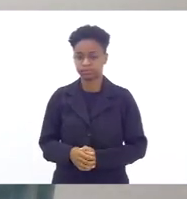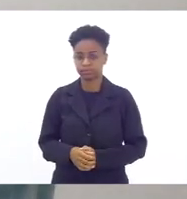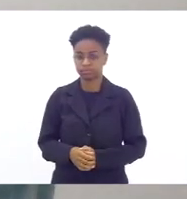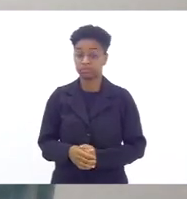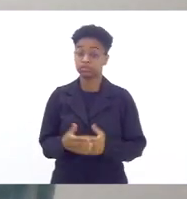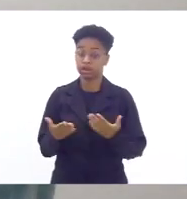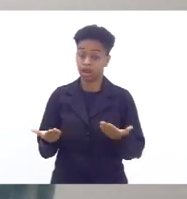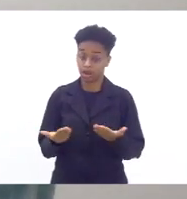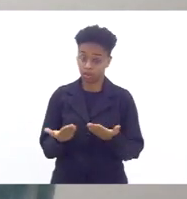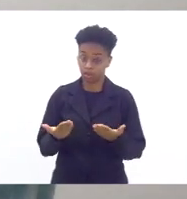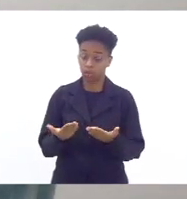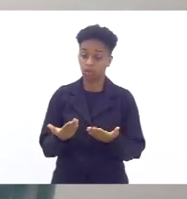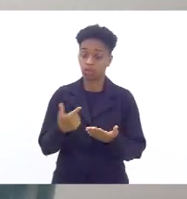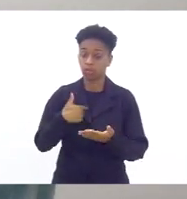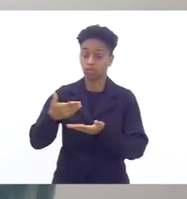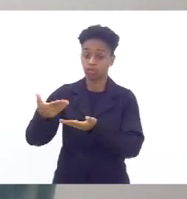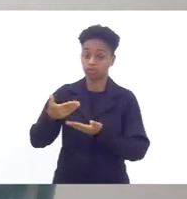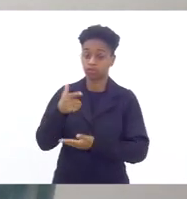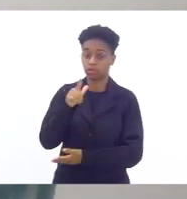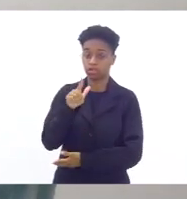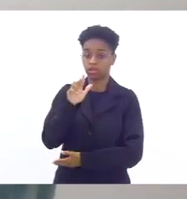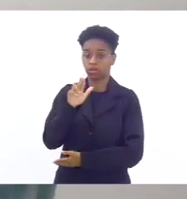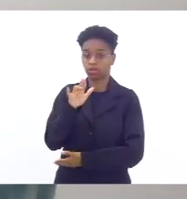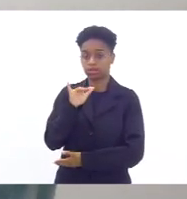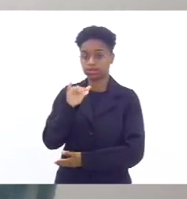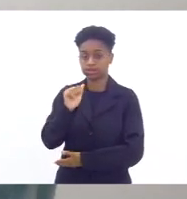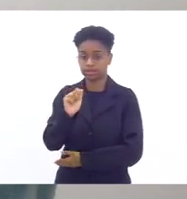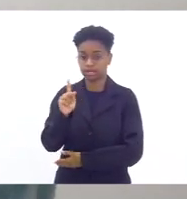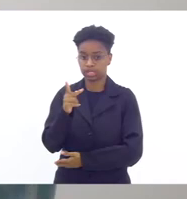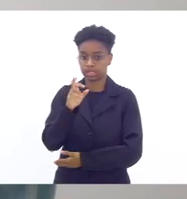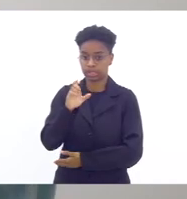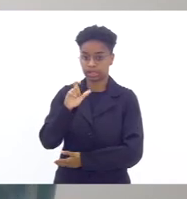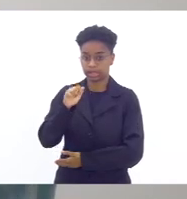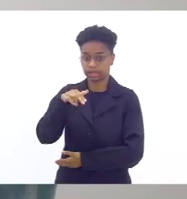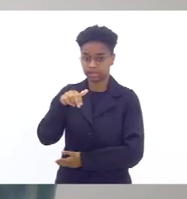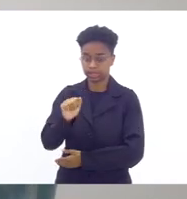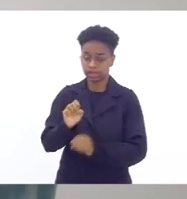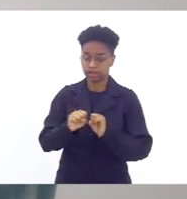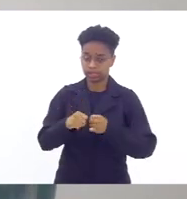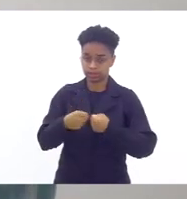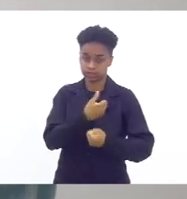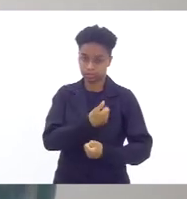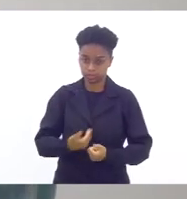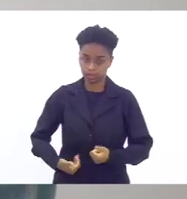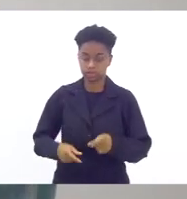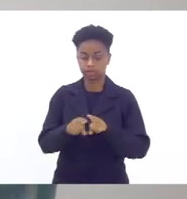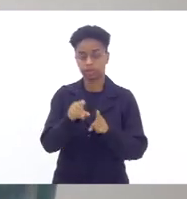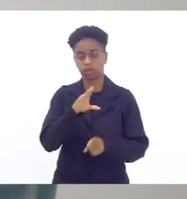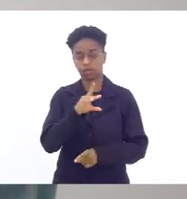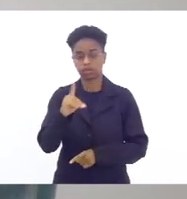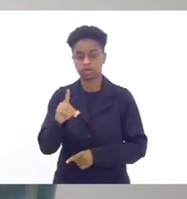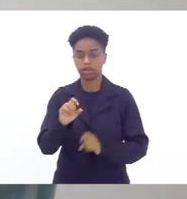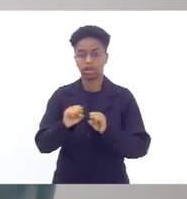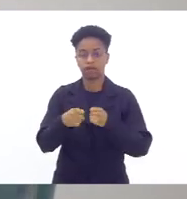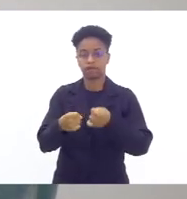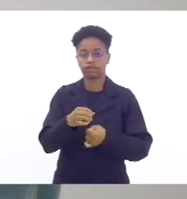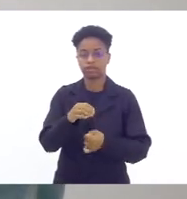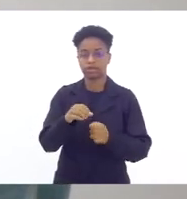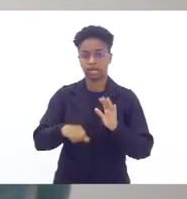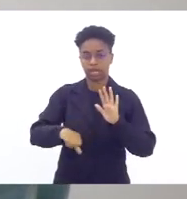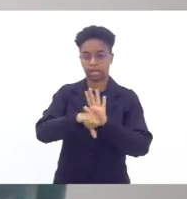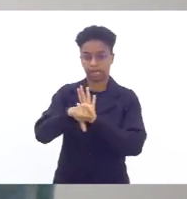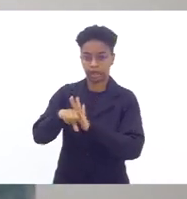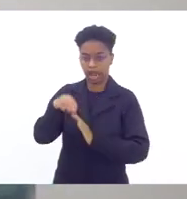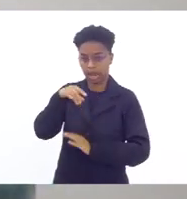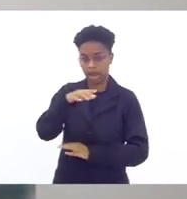queria passar agora a Lúcia Helena de Oliveira da Defensoria coordenadora da Defesa criminal aqui Defensoria